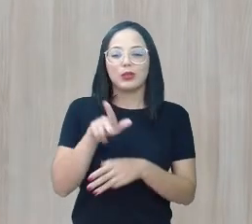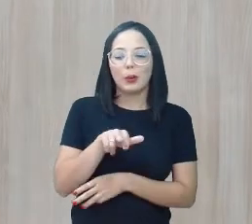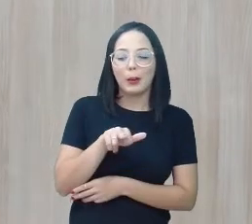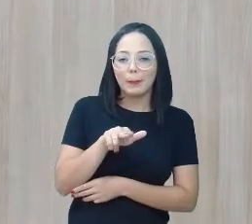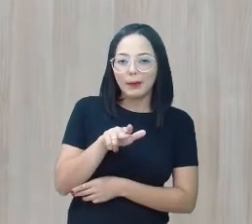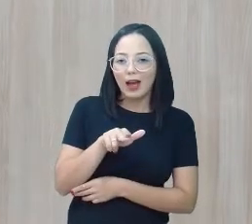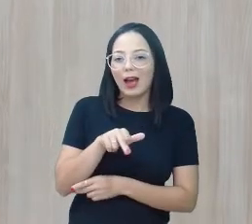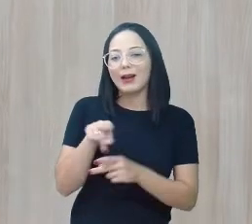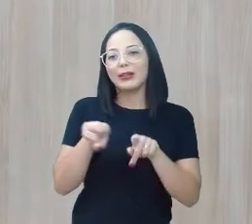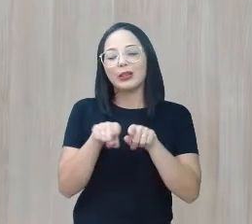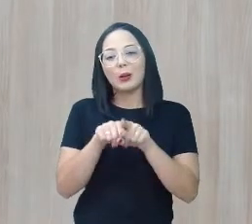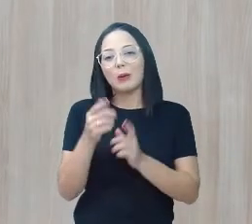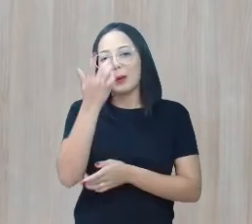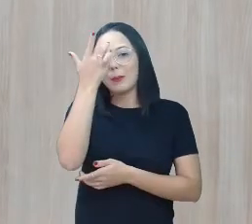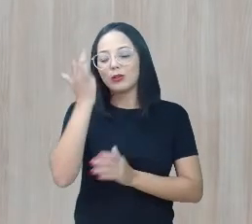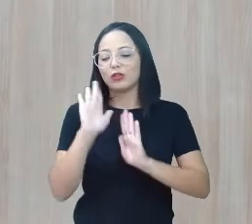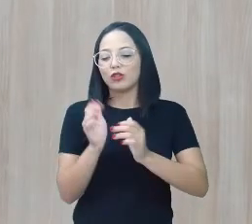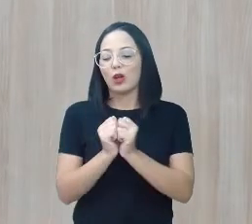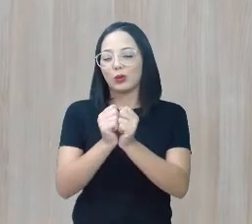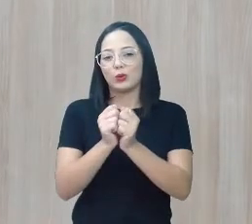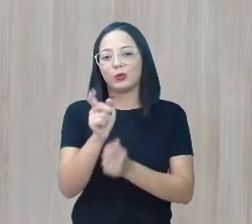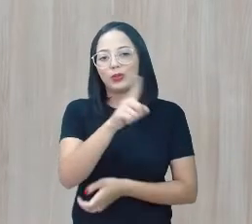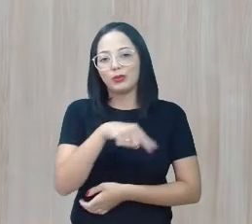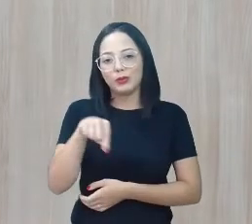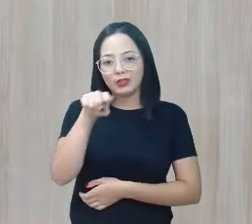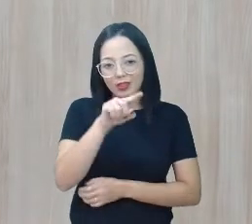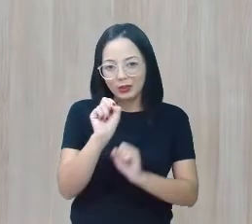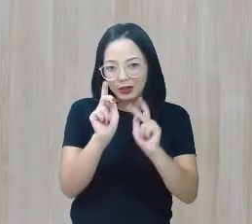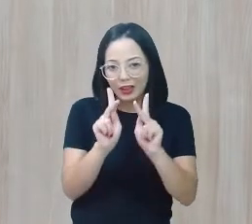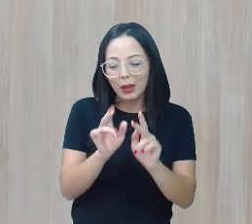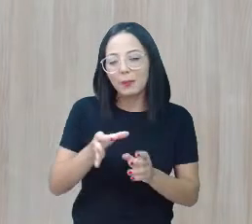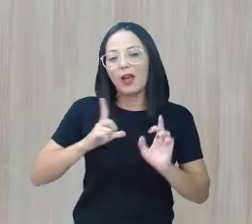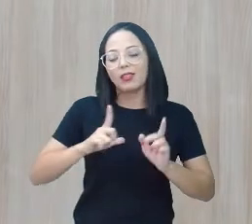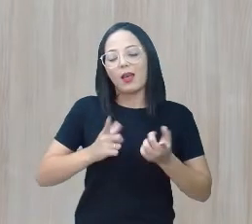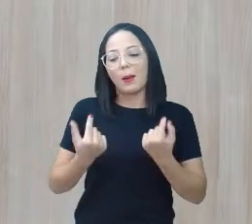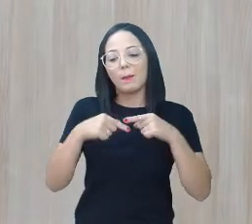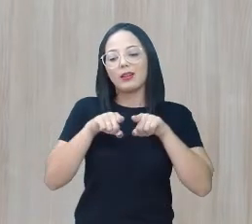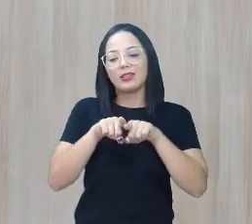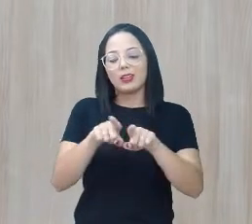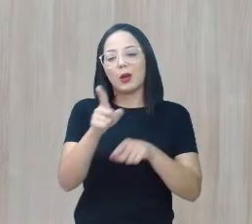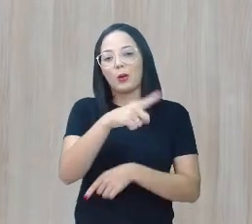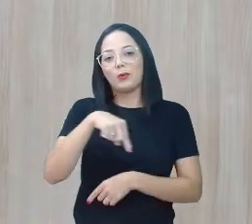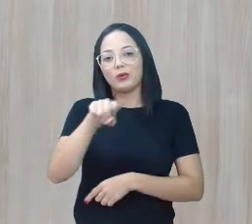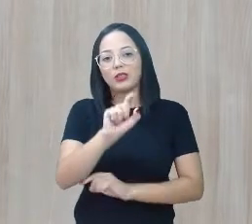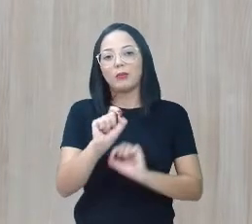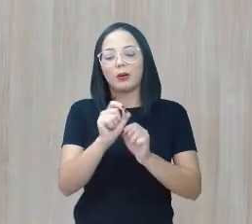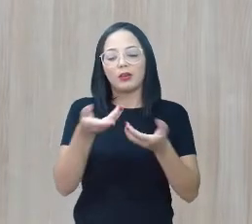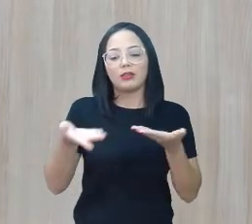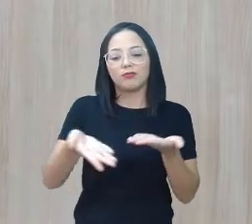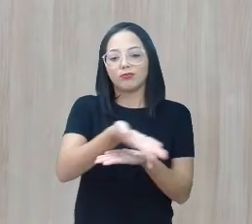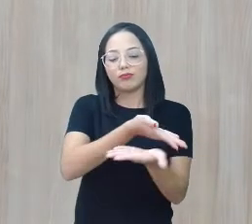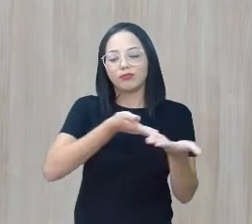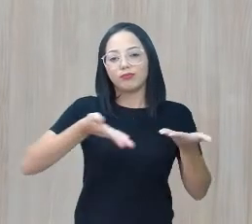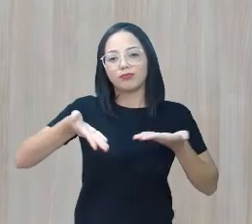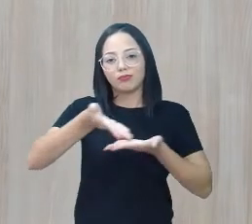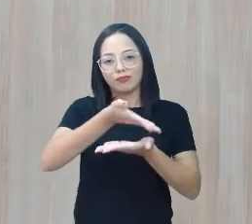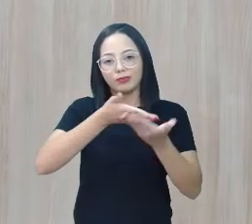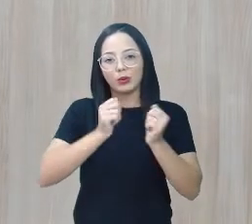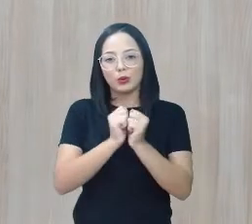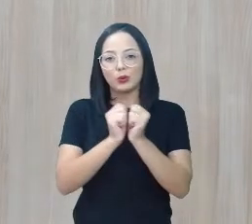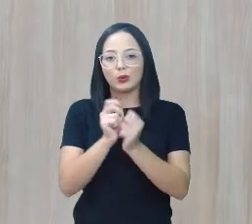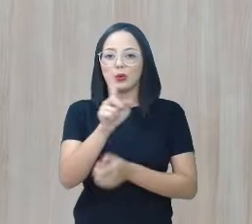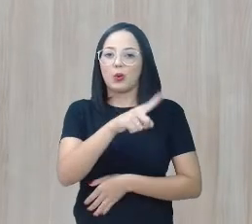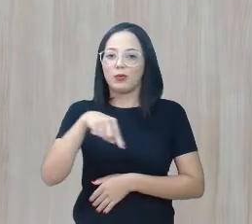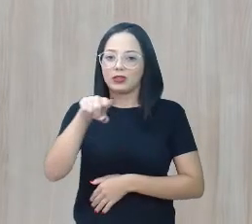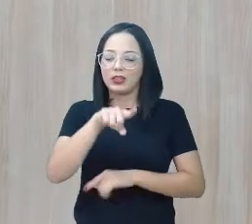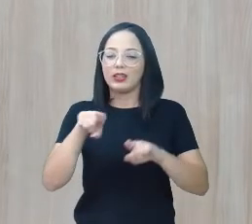irmão, daquela pessoa que está próxima de você, tá? Para ter essa parceria com você, para colaborar juntamente com você,